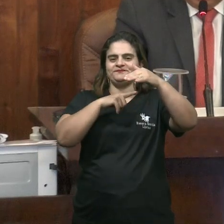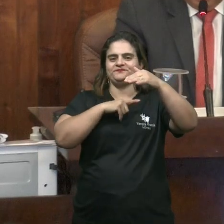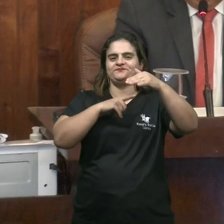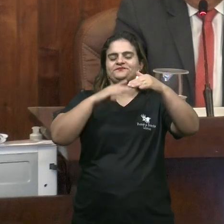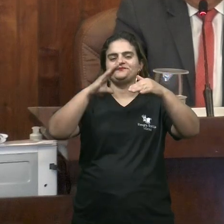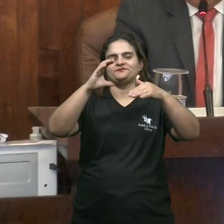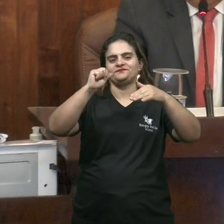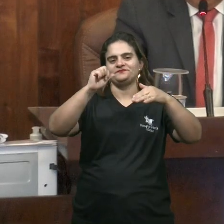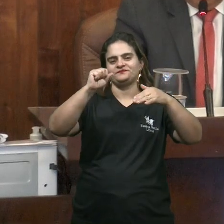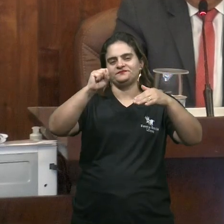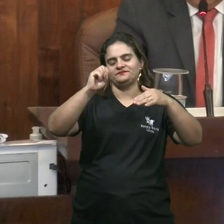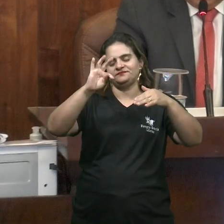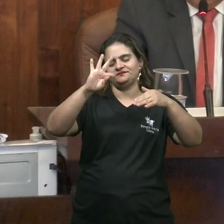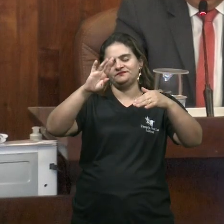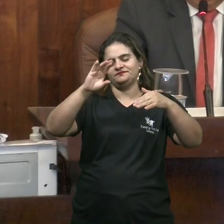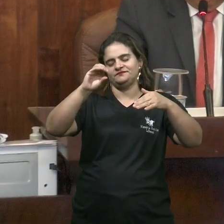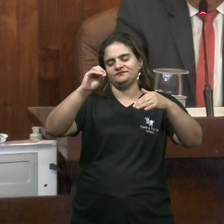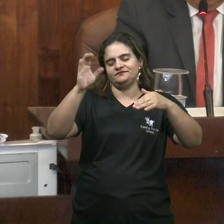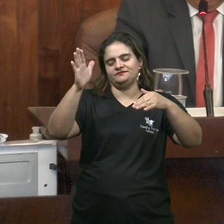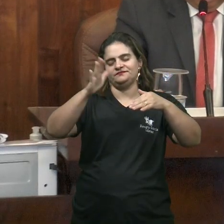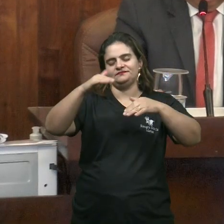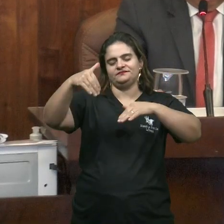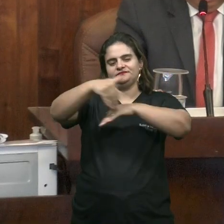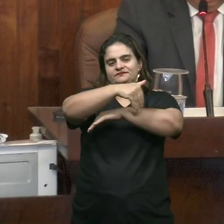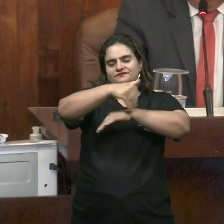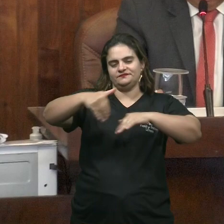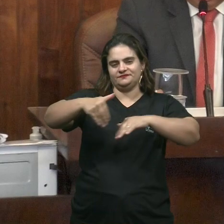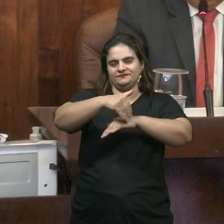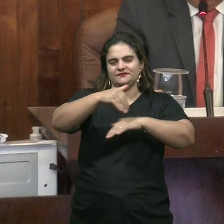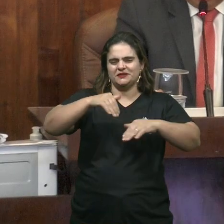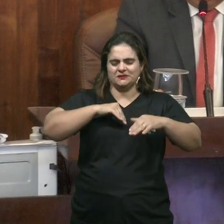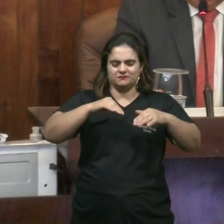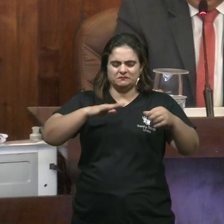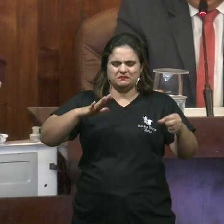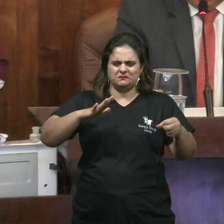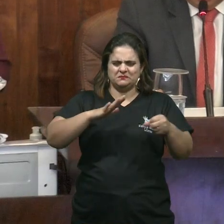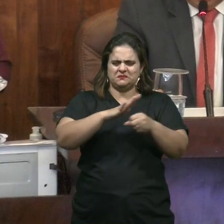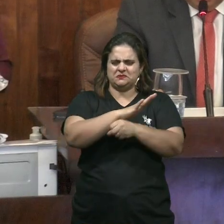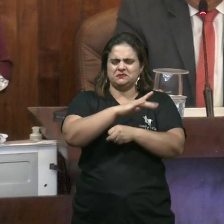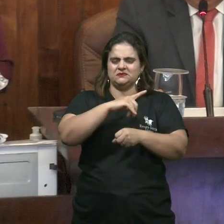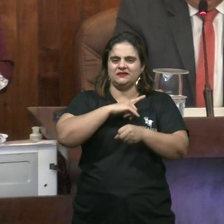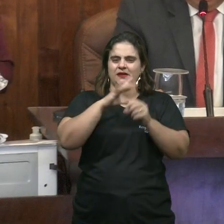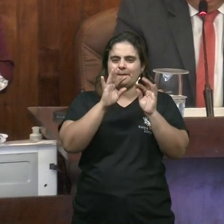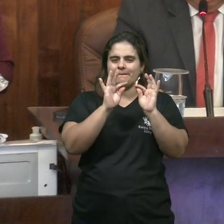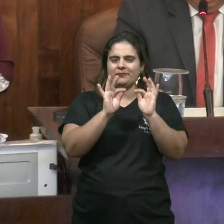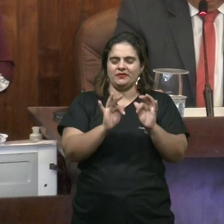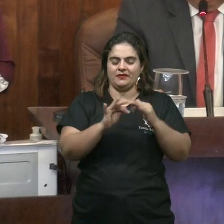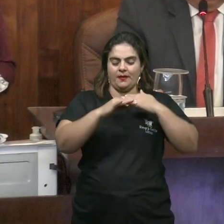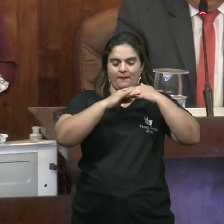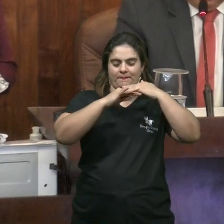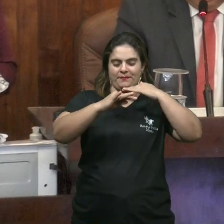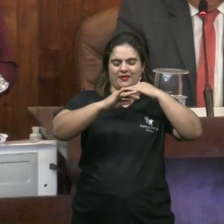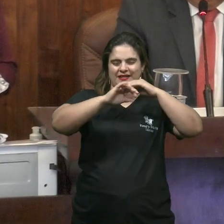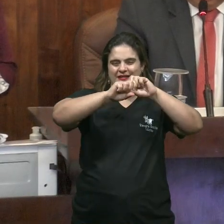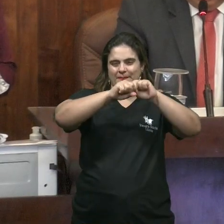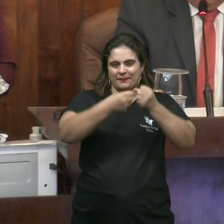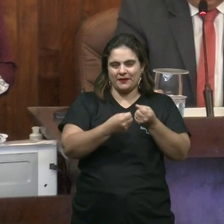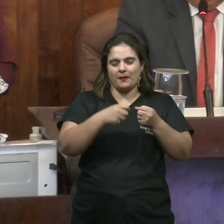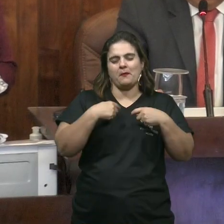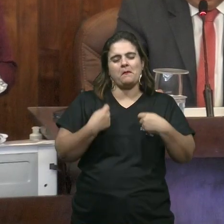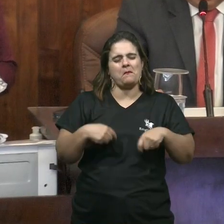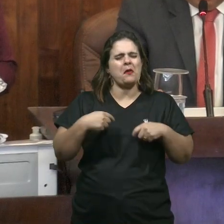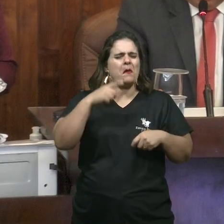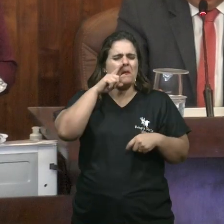Castroves, em frente ao número 1259. O bueiro encontra-se em condições críticas, com a tampa quebrada, o que oferece riscos